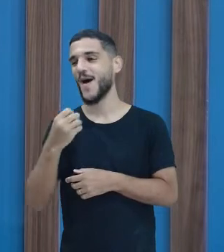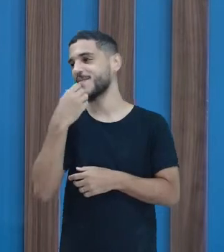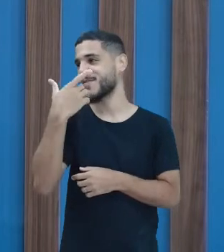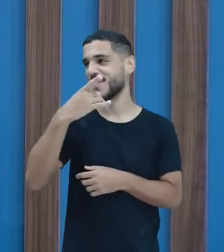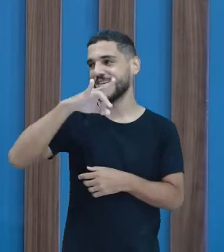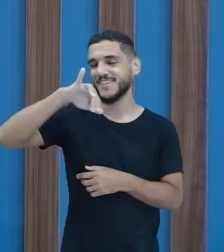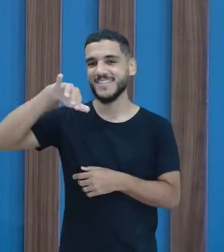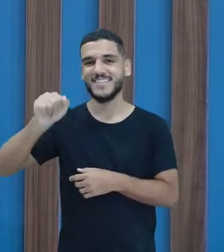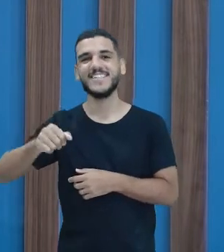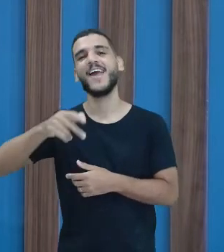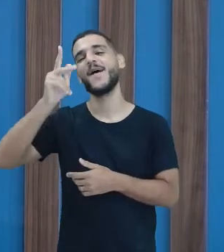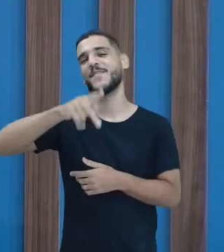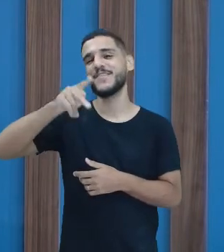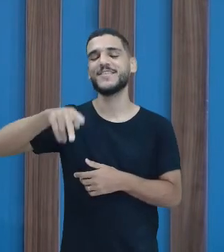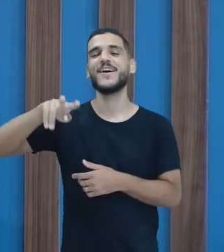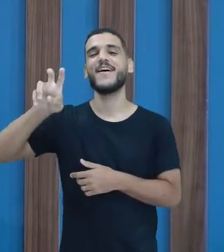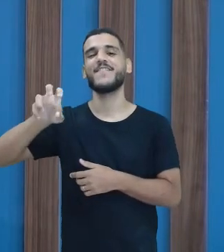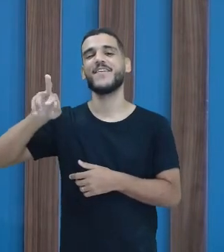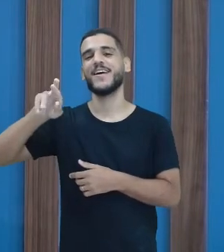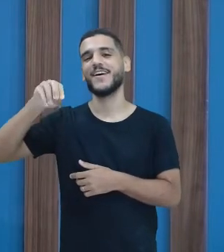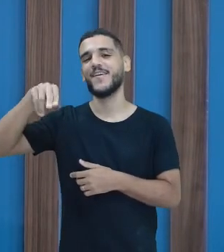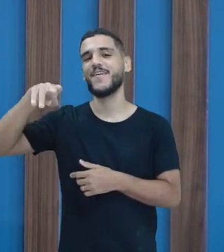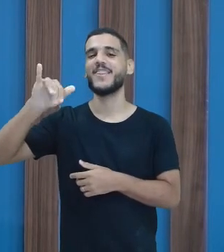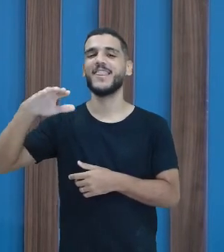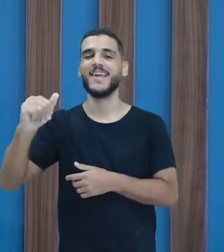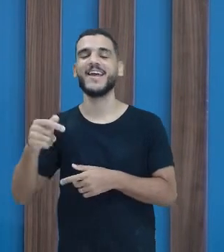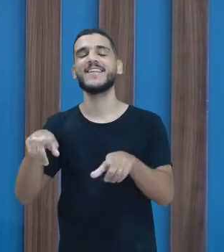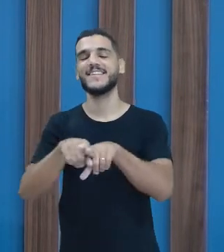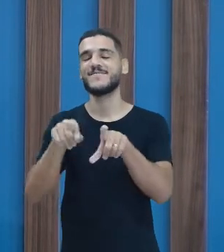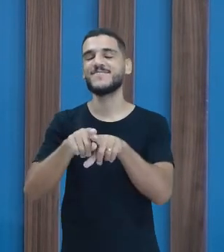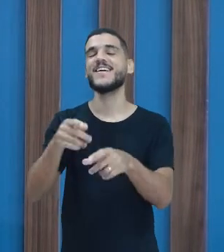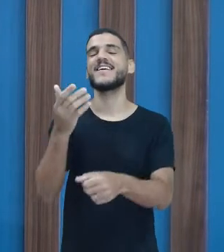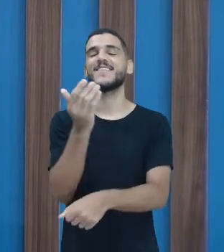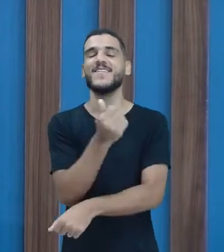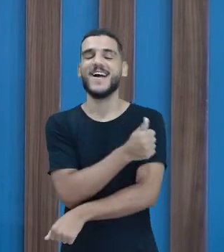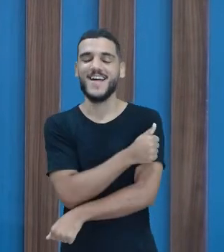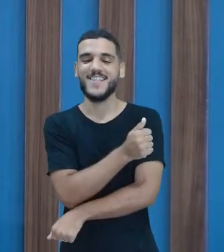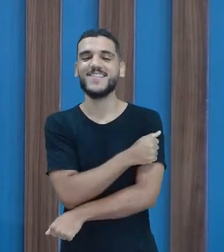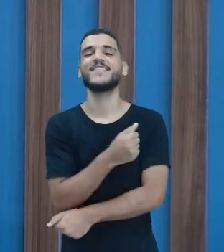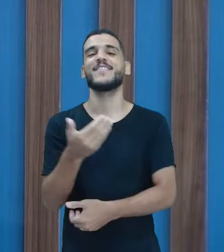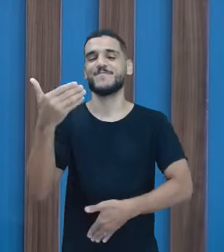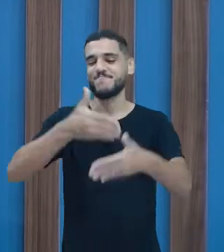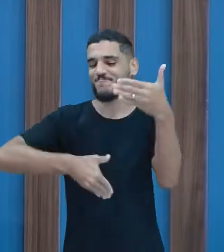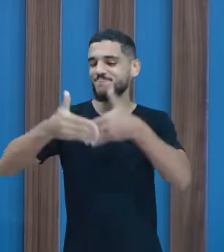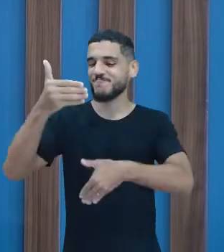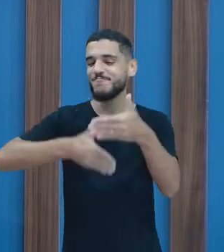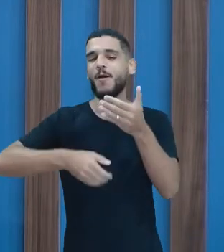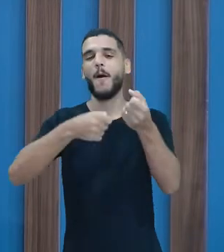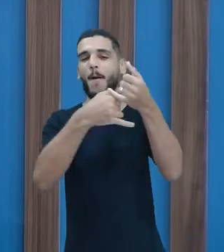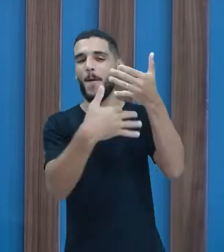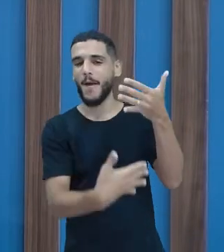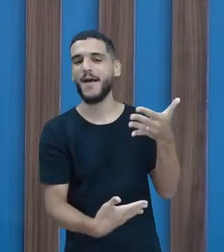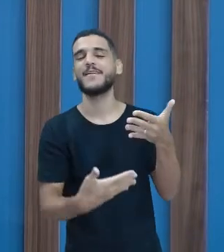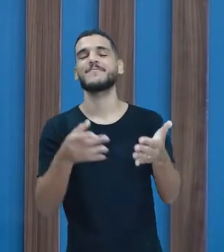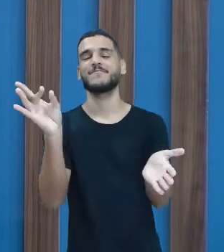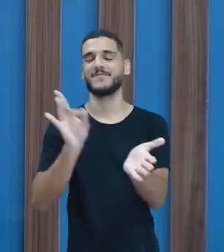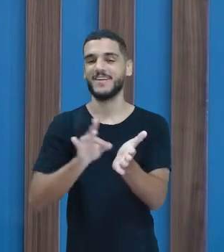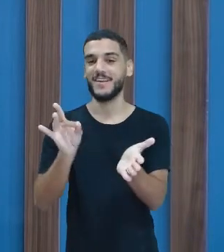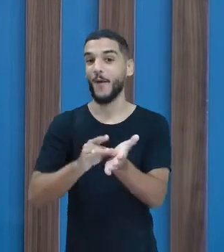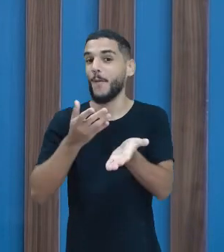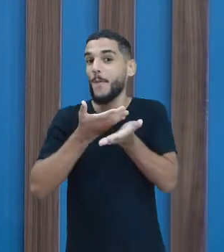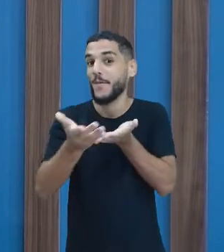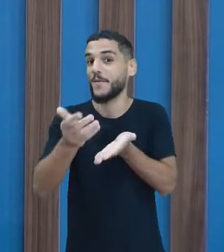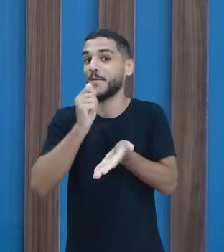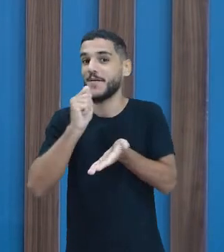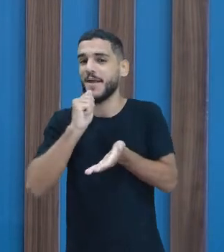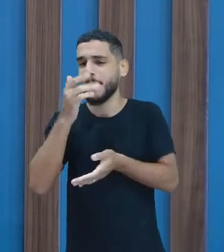Verônica. Bom dia aos estudantes. Aqui já estamos no chat, cheio de gente participando dessa aula já, viu? Nem iniciou a